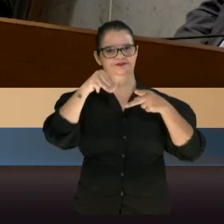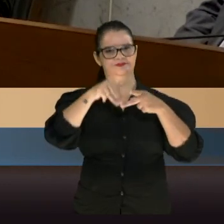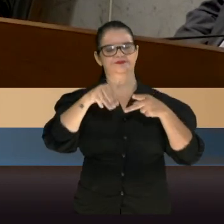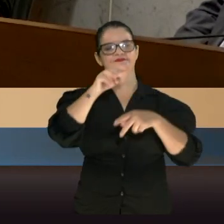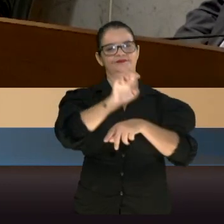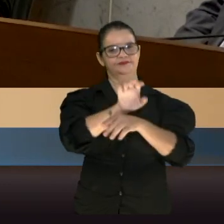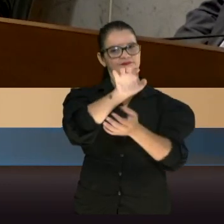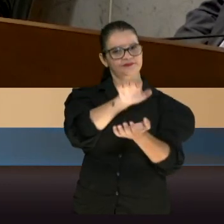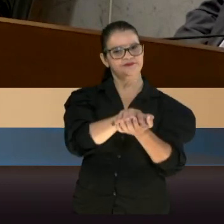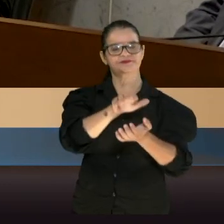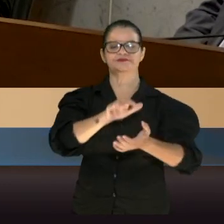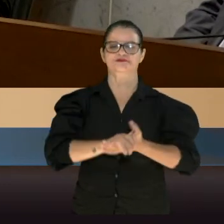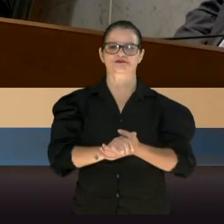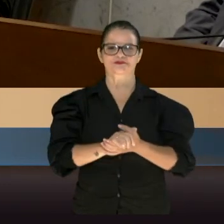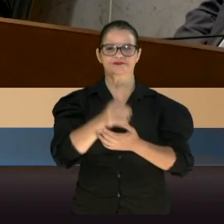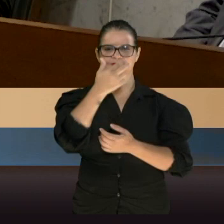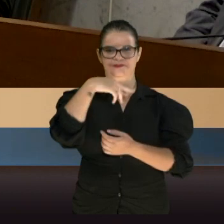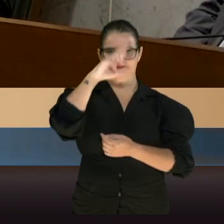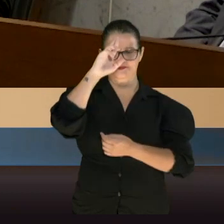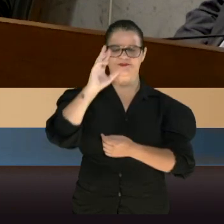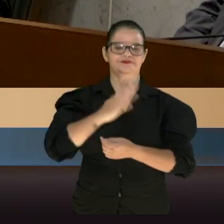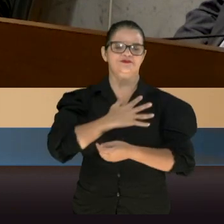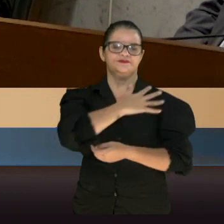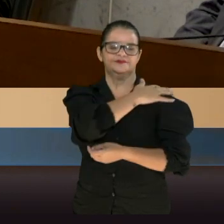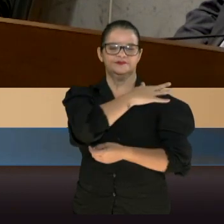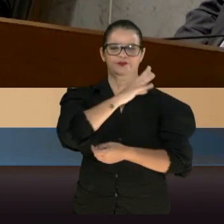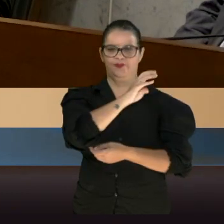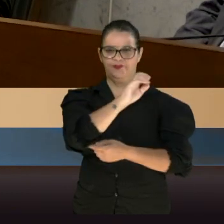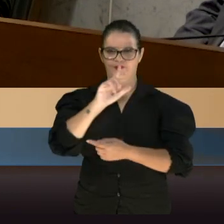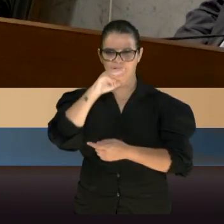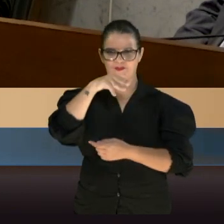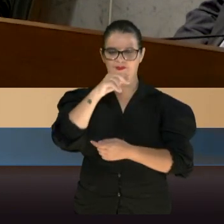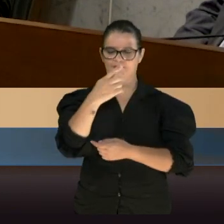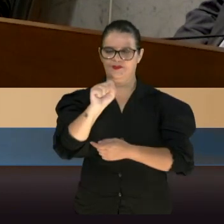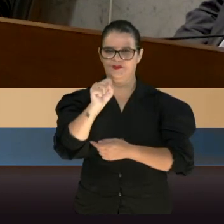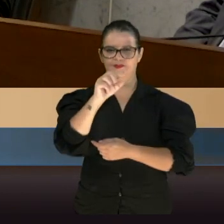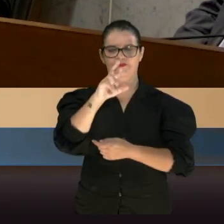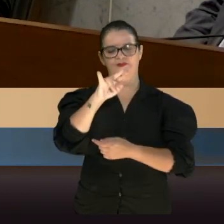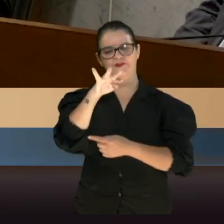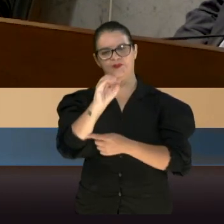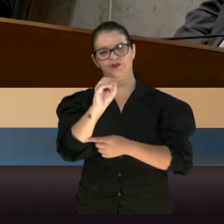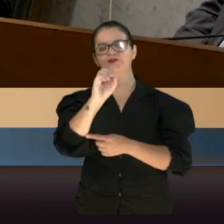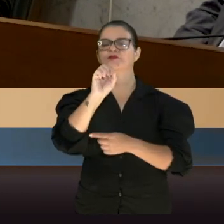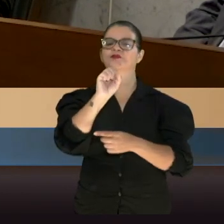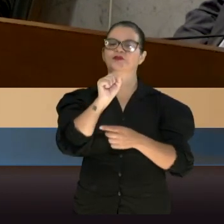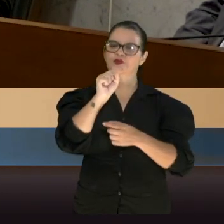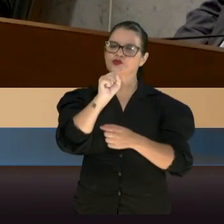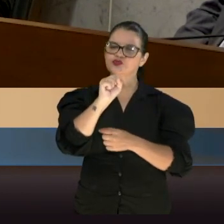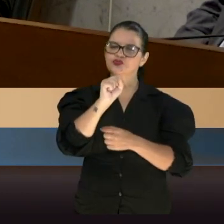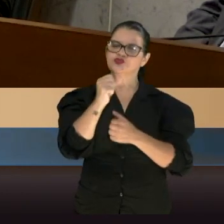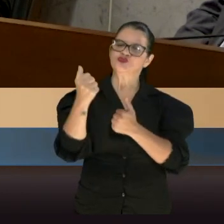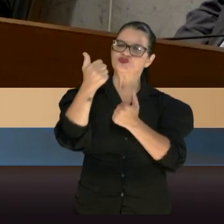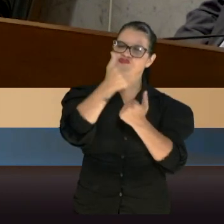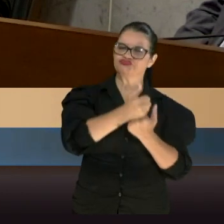Pernambuco. Senhor Coronel Marco Ramalho, Subcomandante-Geral da Polícia Militar de